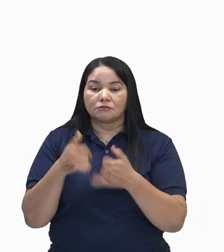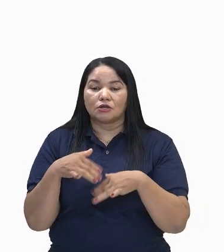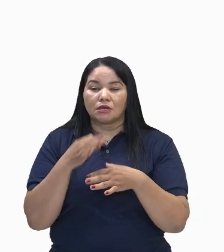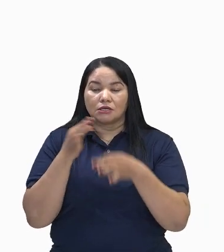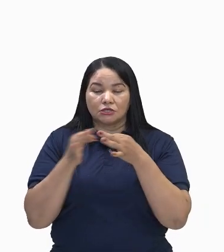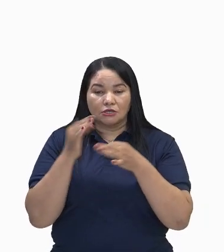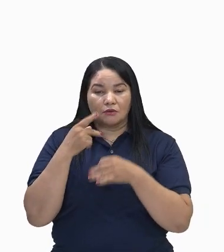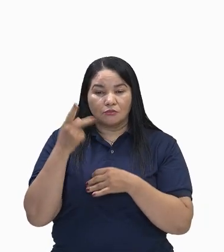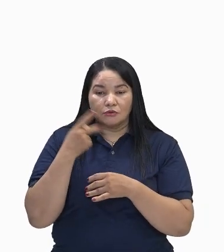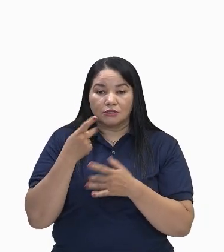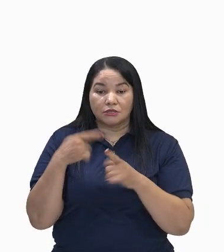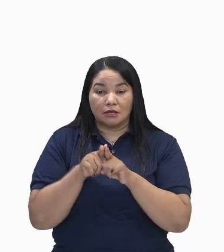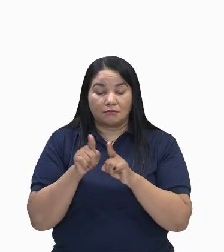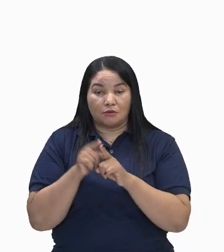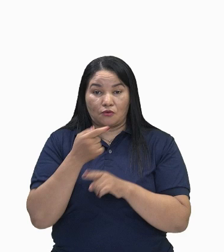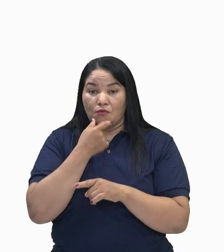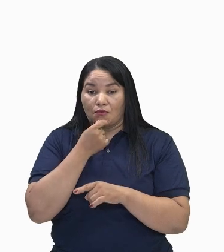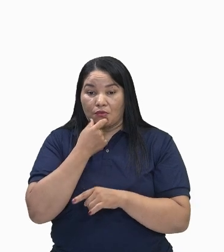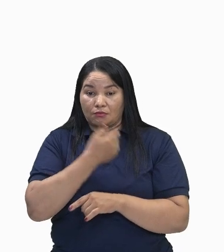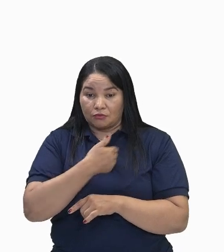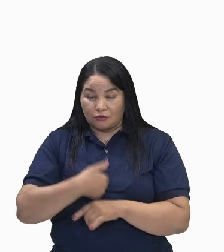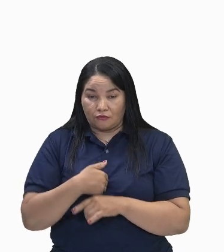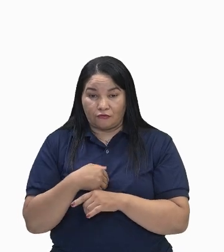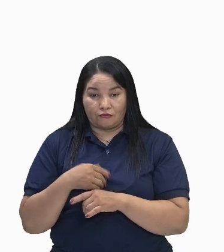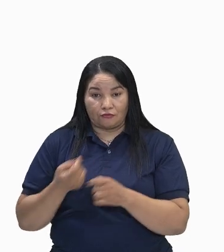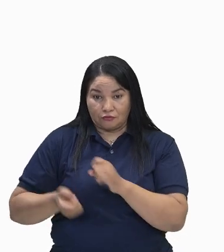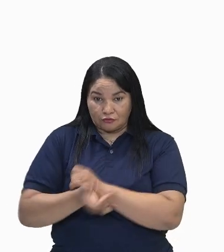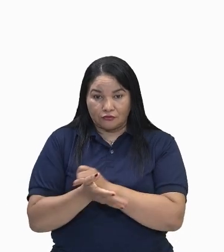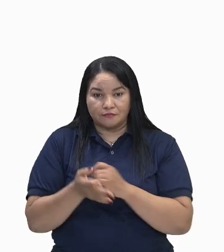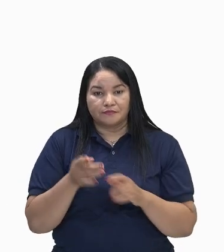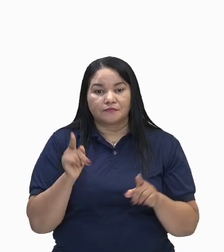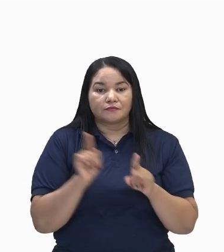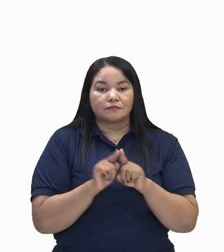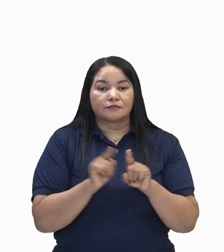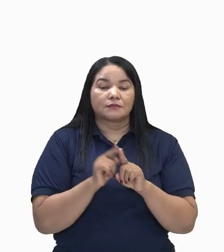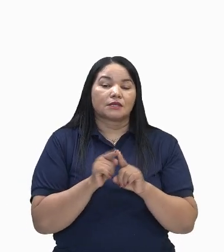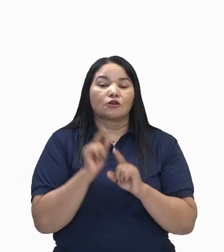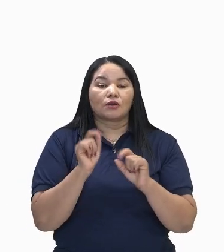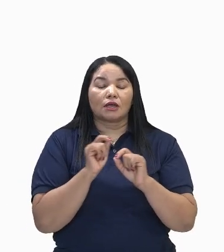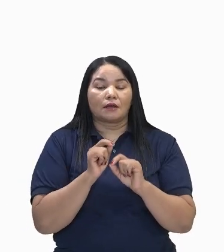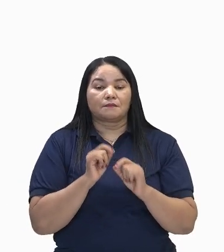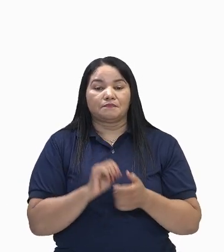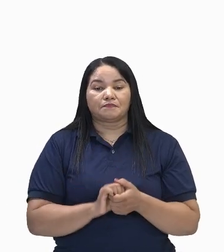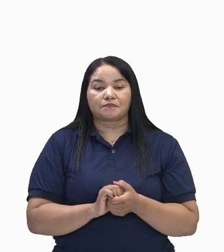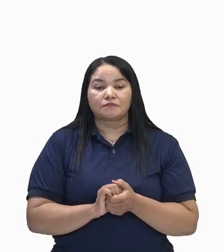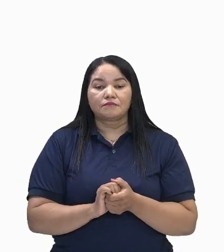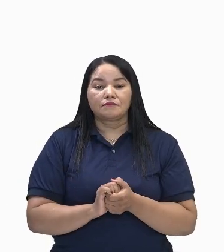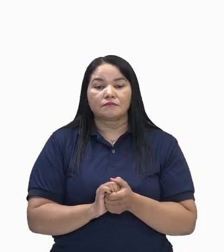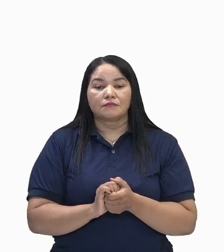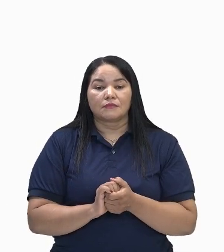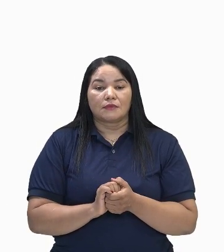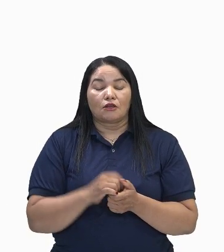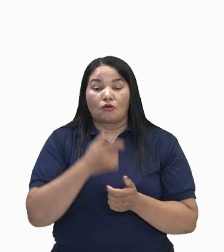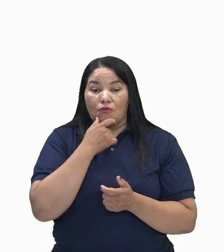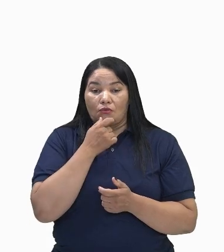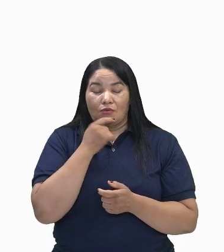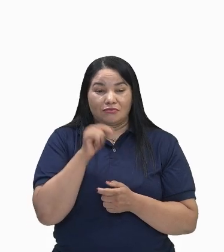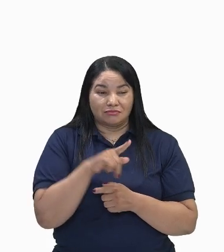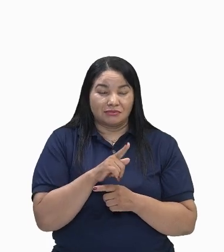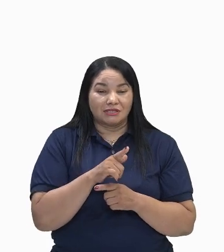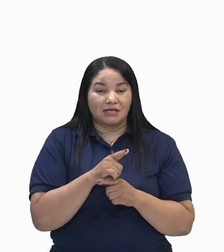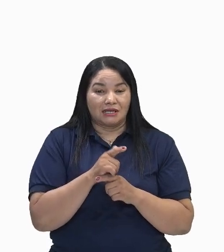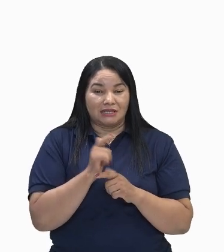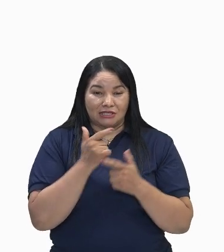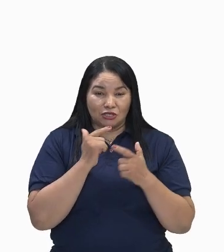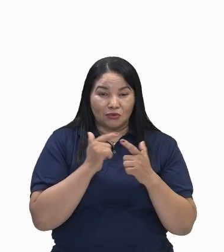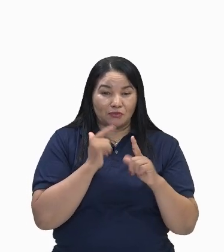contra um governante corrupto. E também o tom do poema, para Bocage, é irônico e exagerado